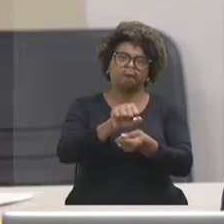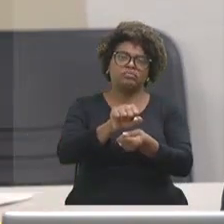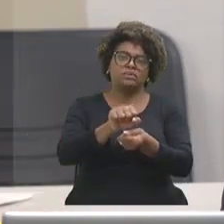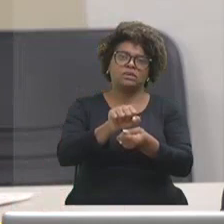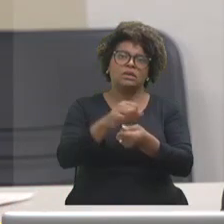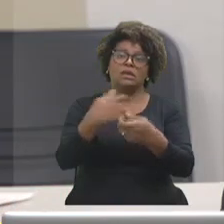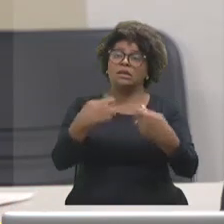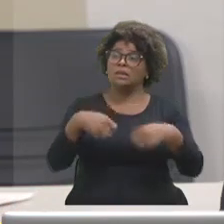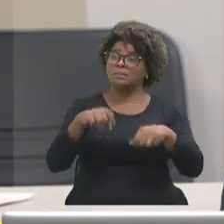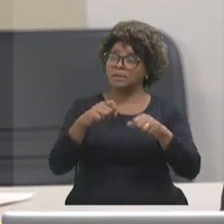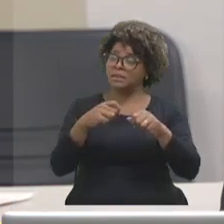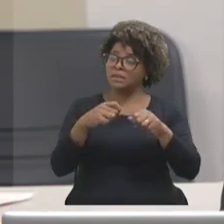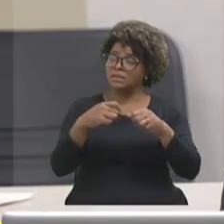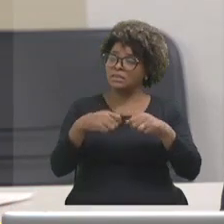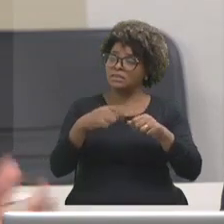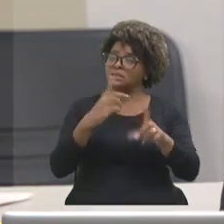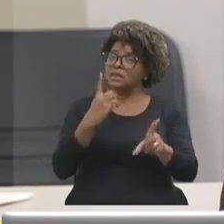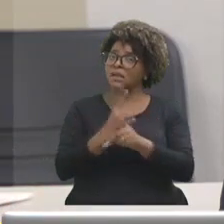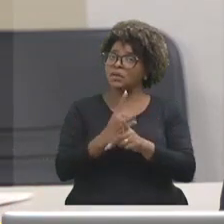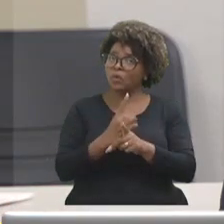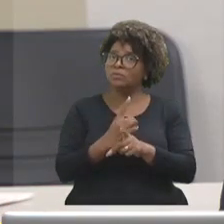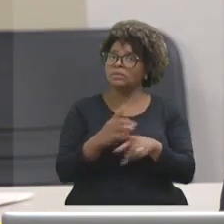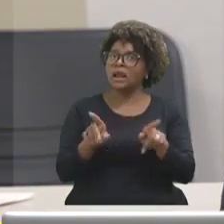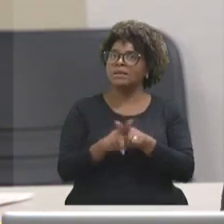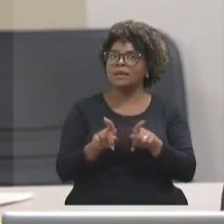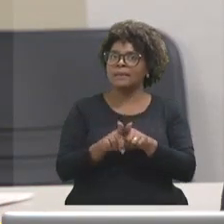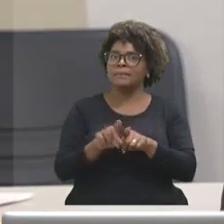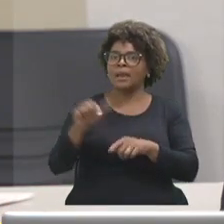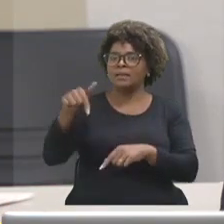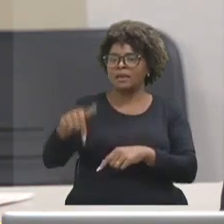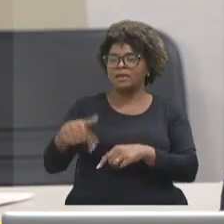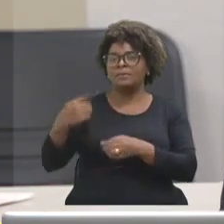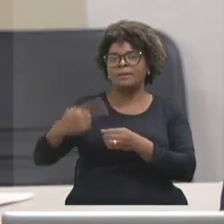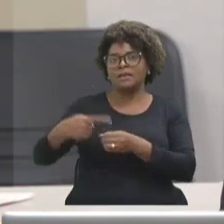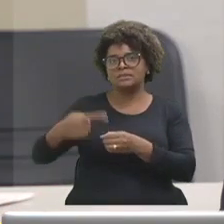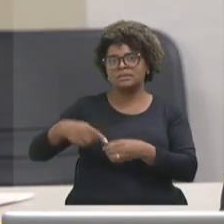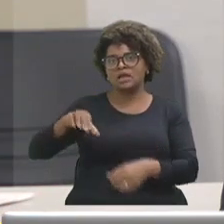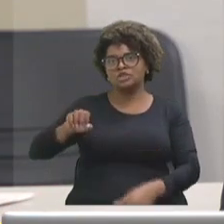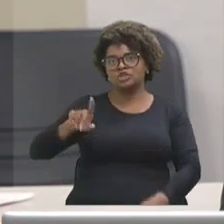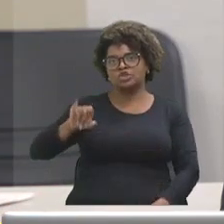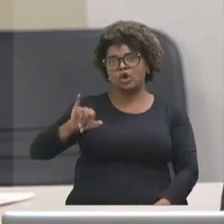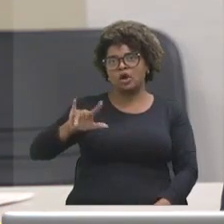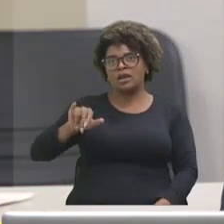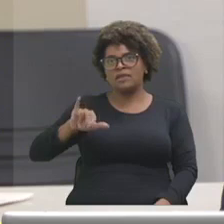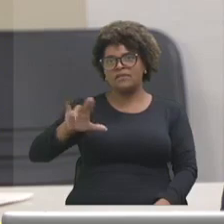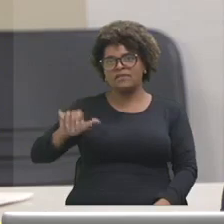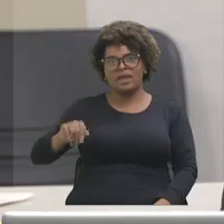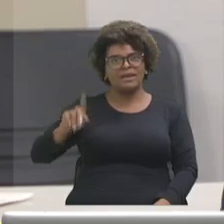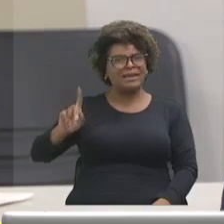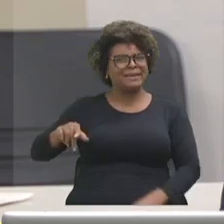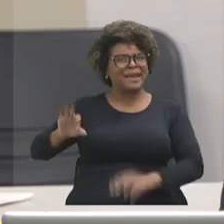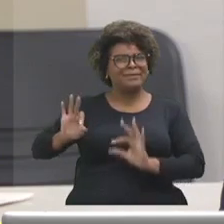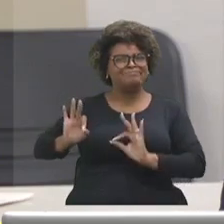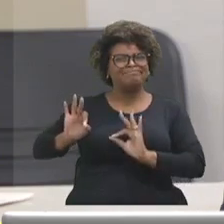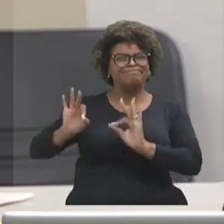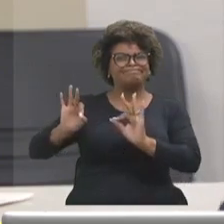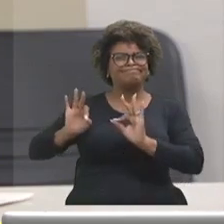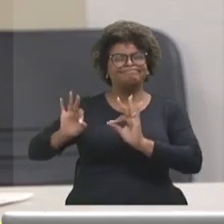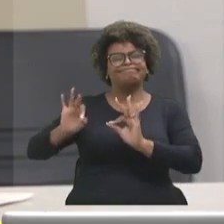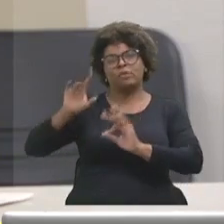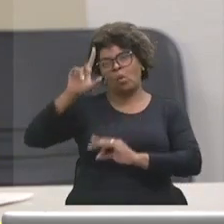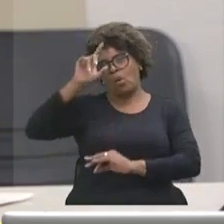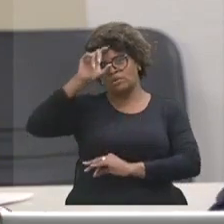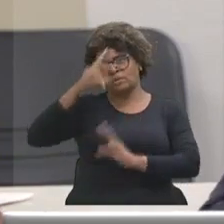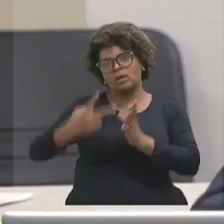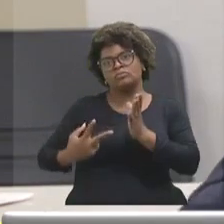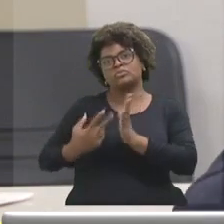vocação de Oliveira que cumpre o seu papel na neurocirurgia com muita qualidade que é um baita o hospital realmente eu acho que nós